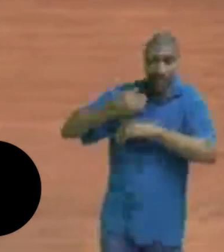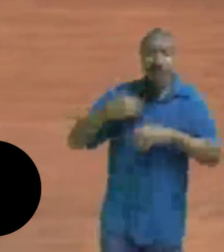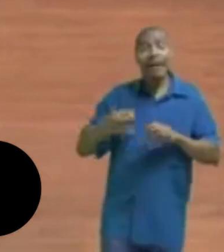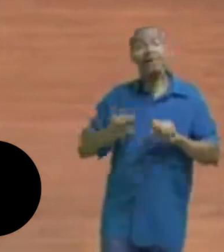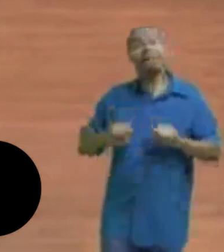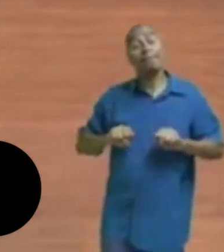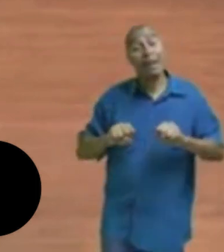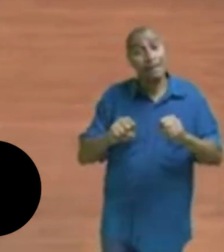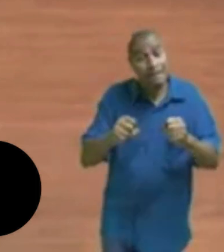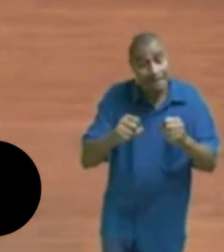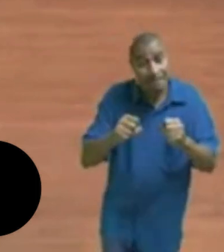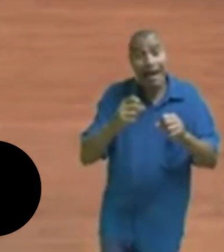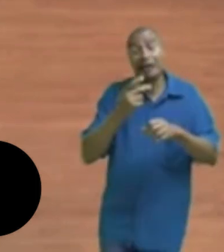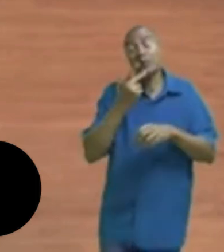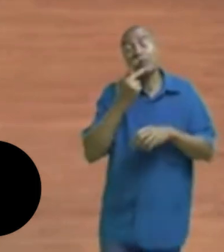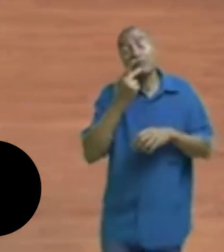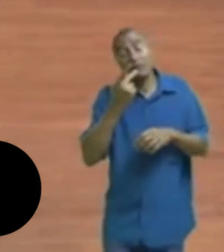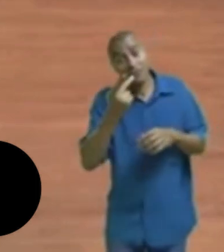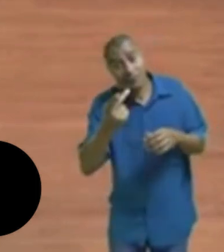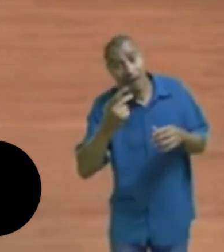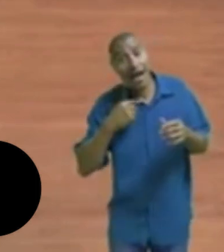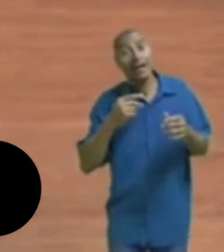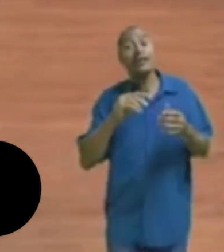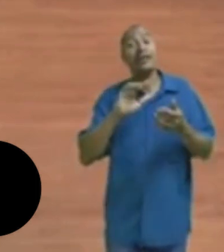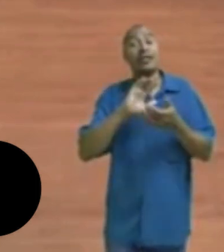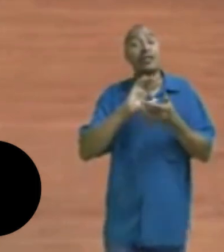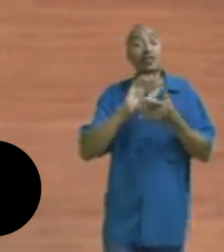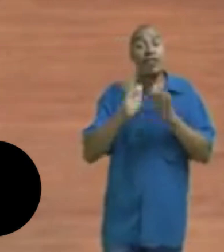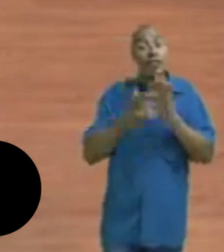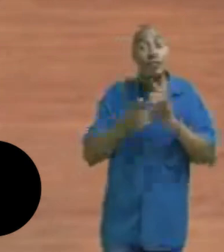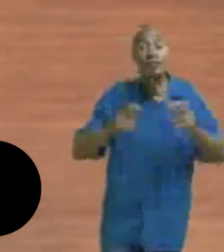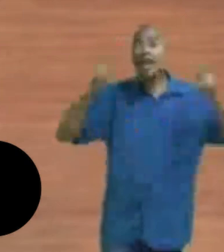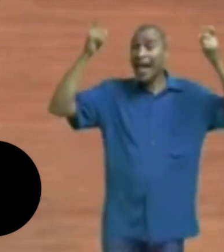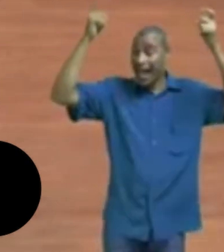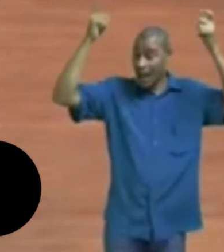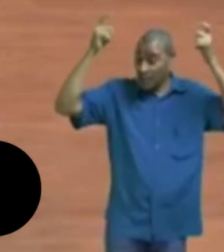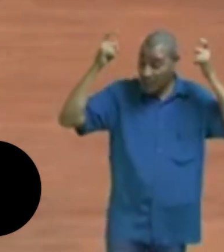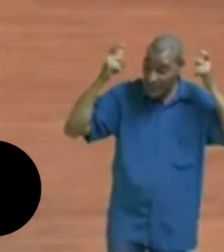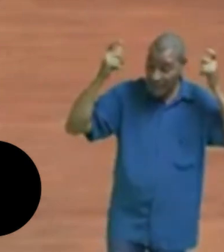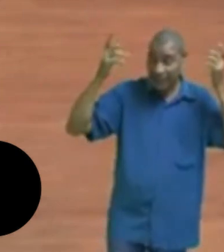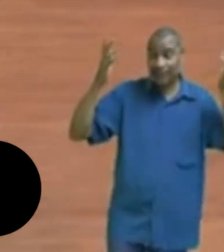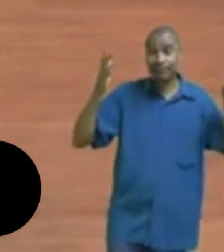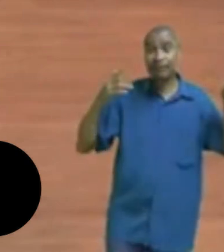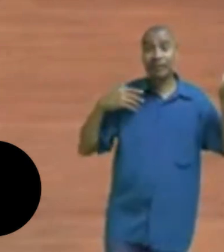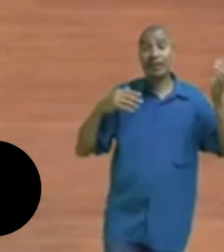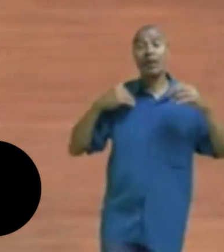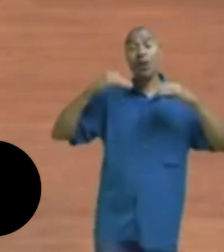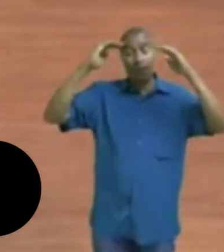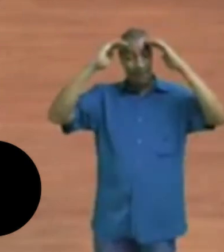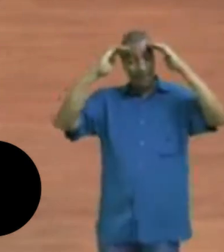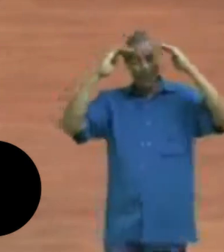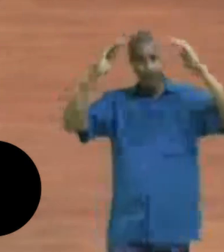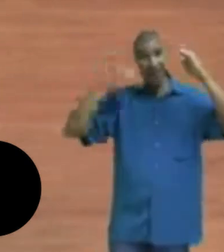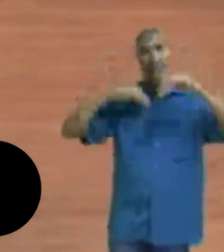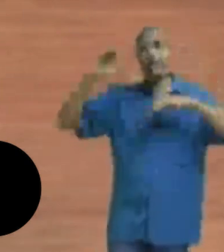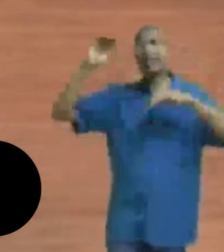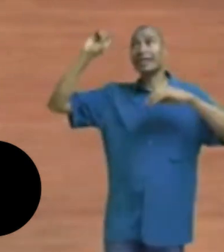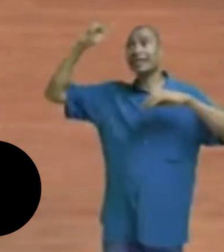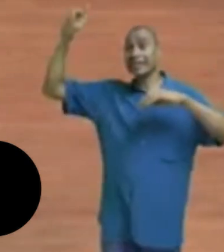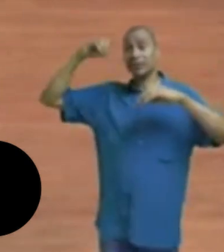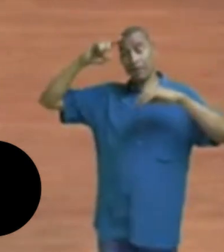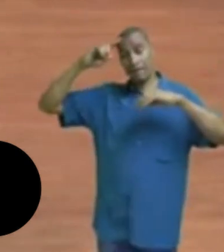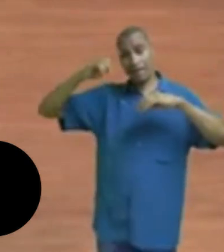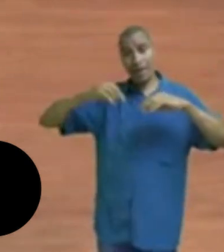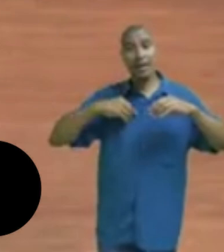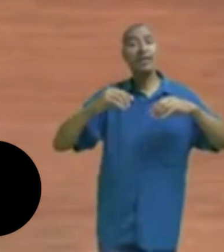escreve para os romanos para dizer que Jesus é o rei, mas é o rei que serve e é o servo que serve com